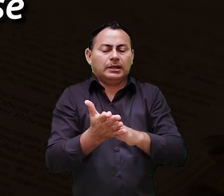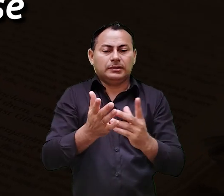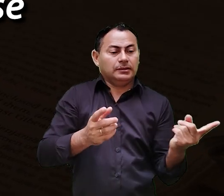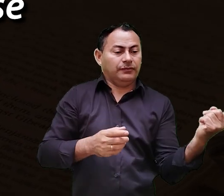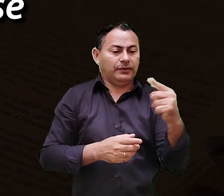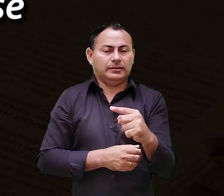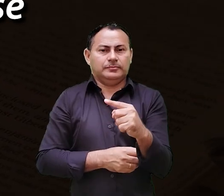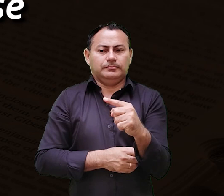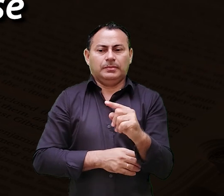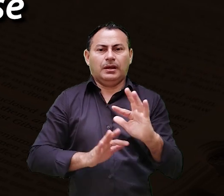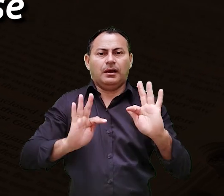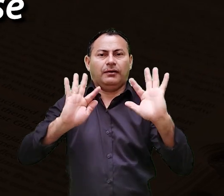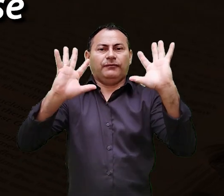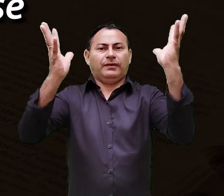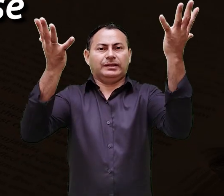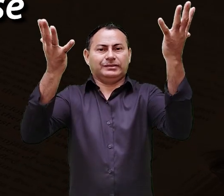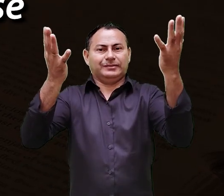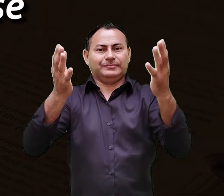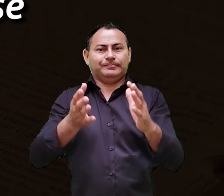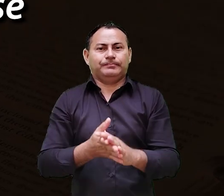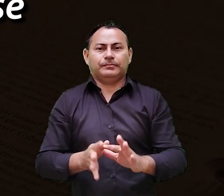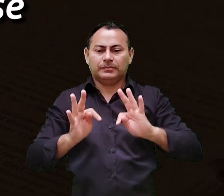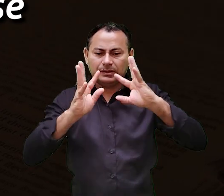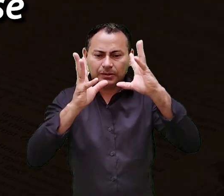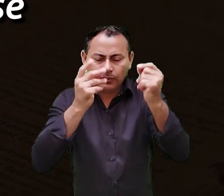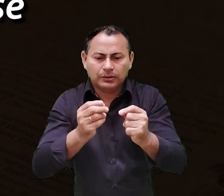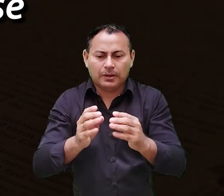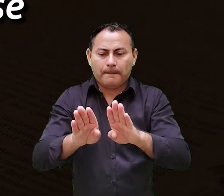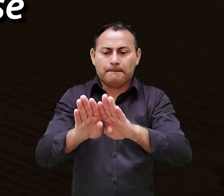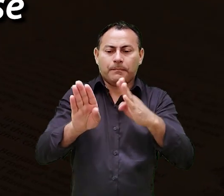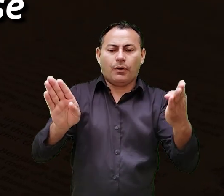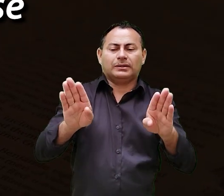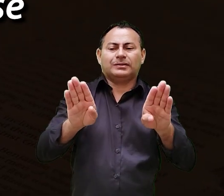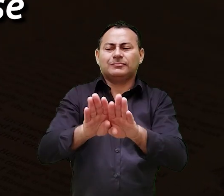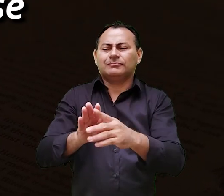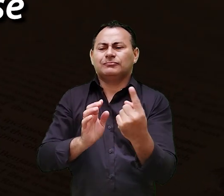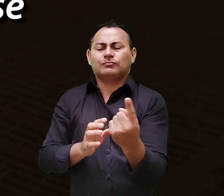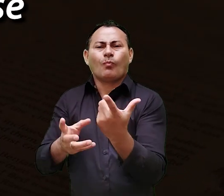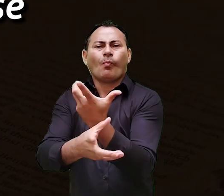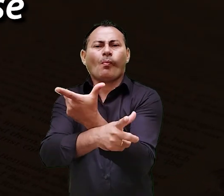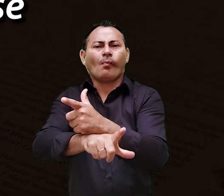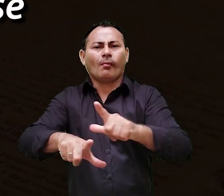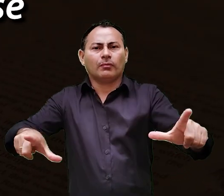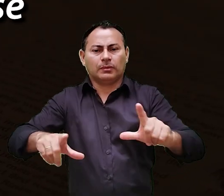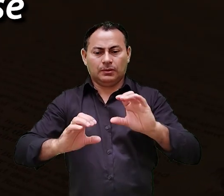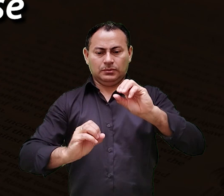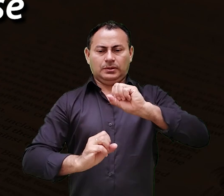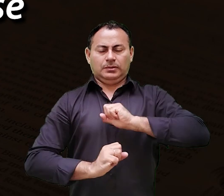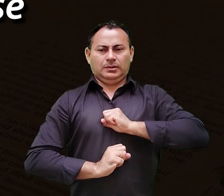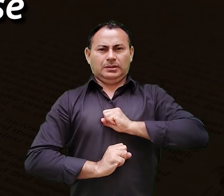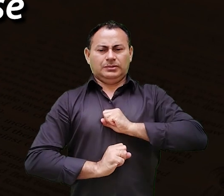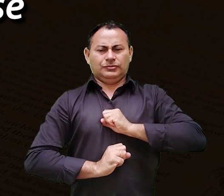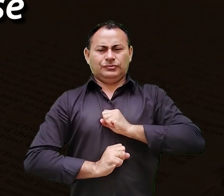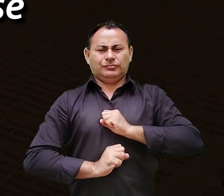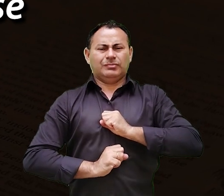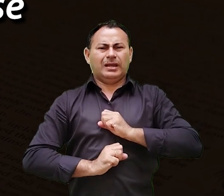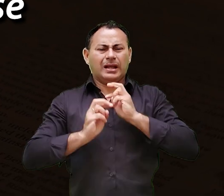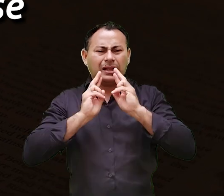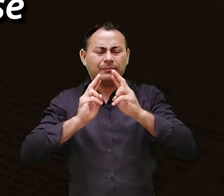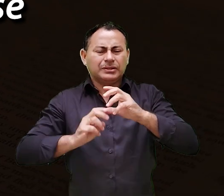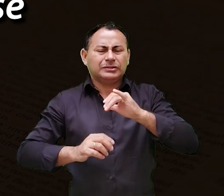ninguém comparece às suas festas fixas. Todas as suas portas estão desertas. Seus sacerdotes